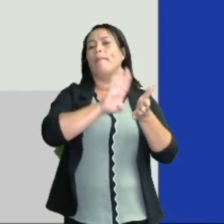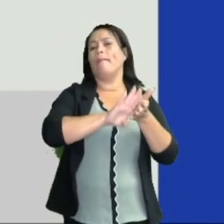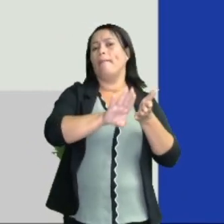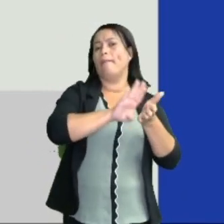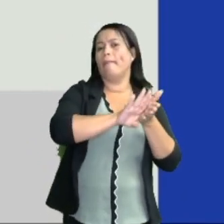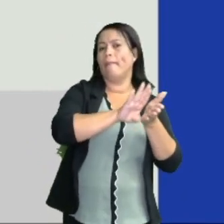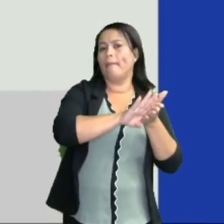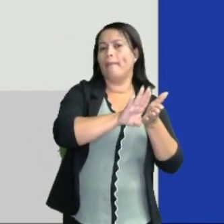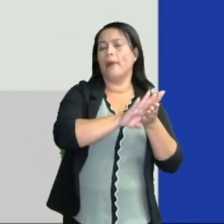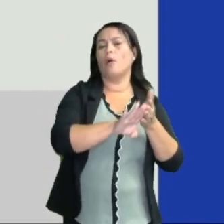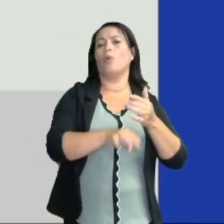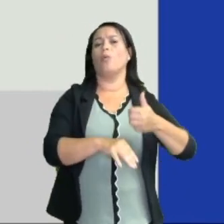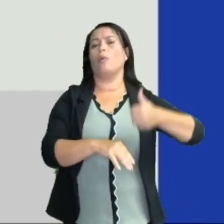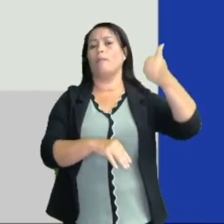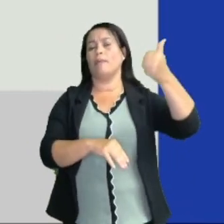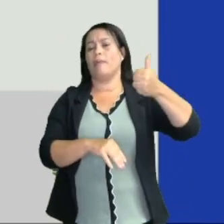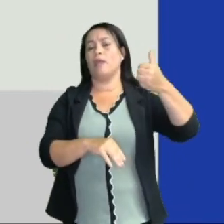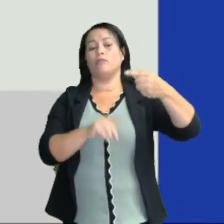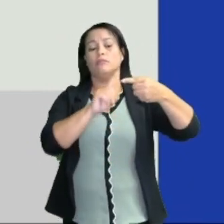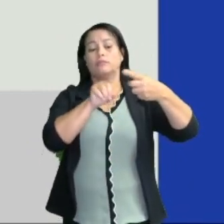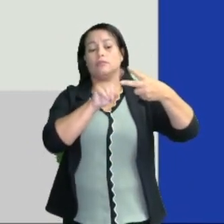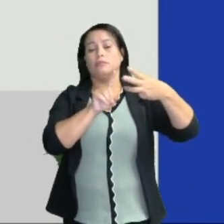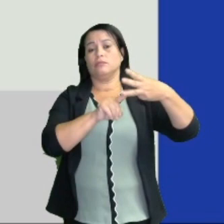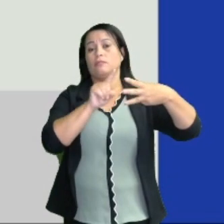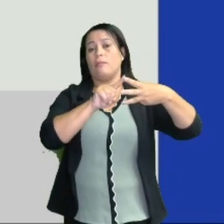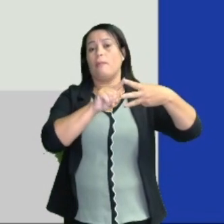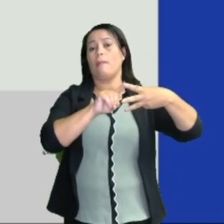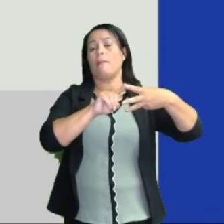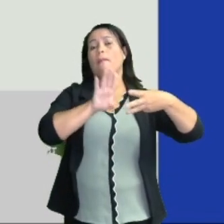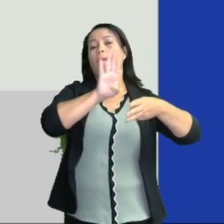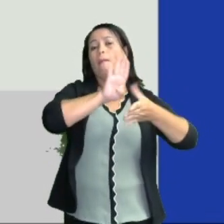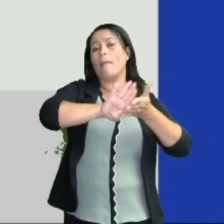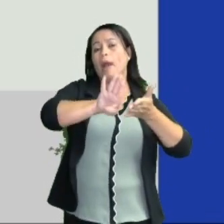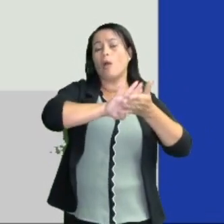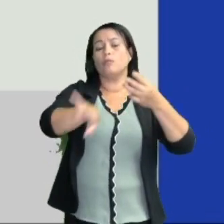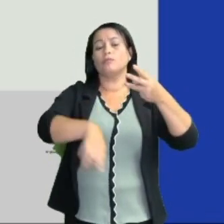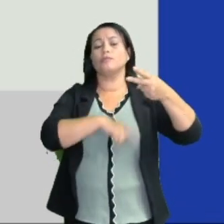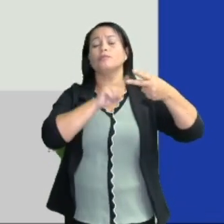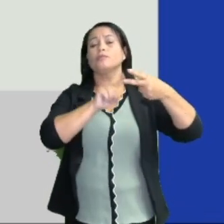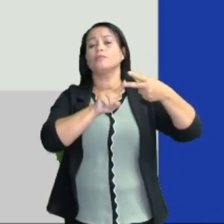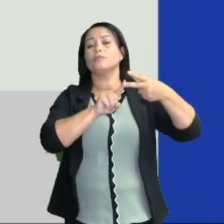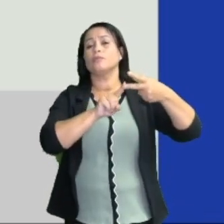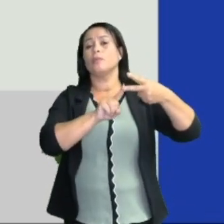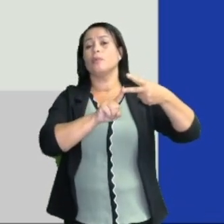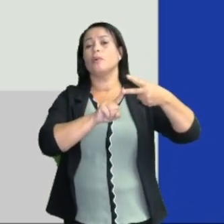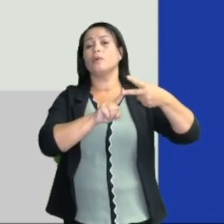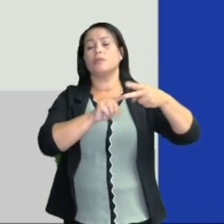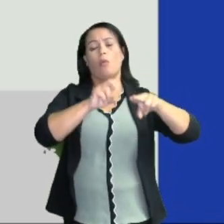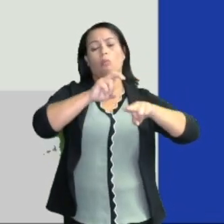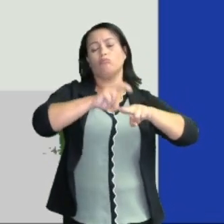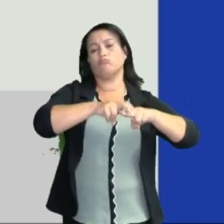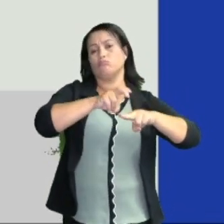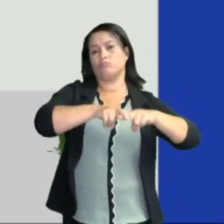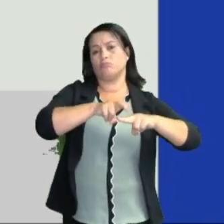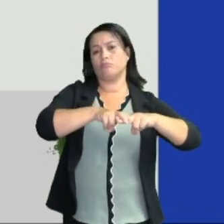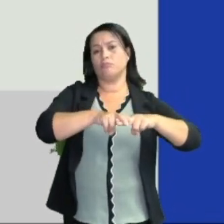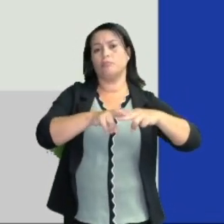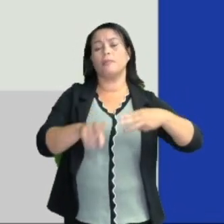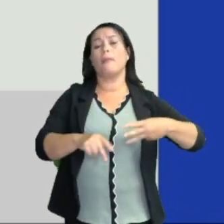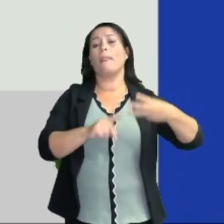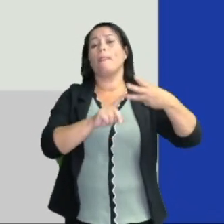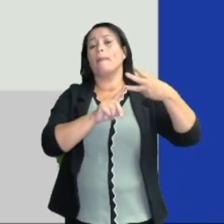bancária. Na oração 1, é uma agência bancária. Na oração 2, é um assento, um lugar para